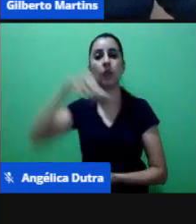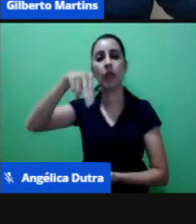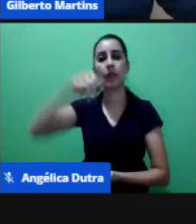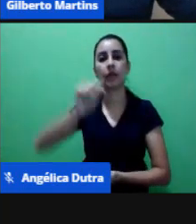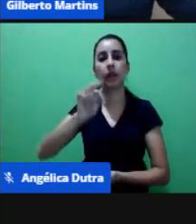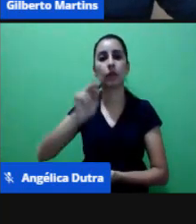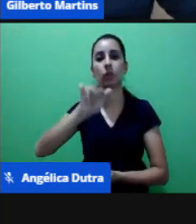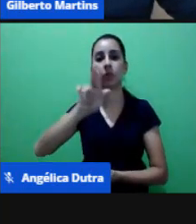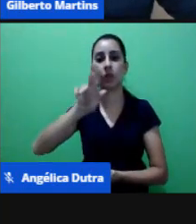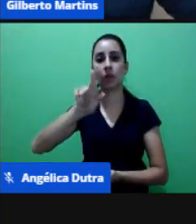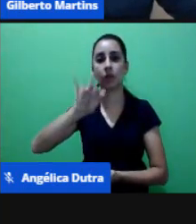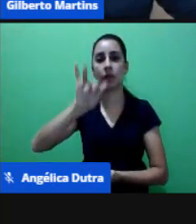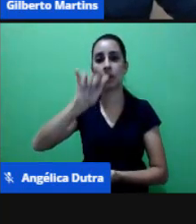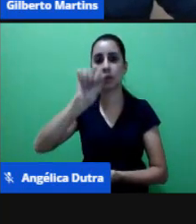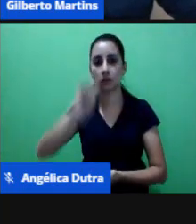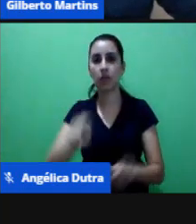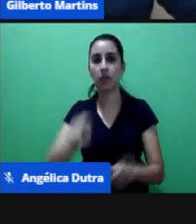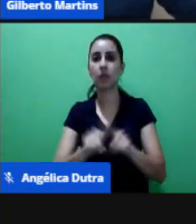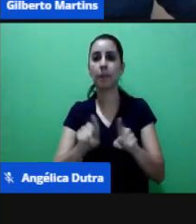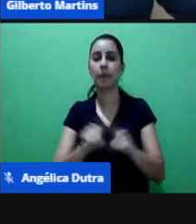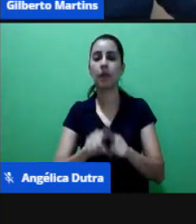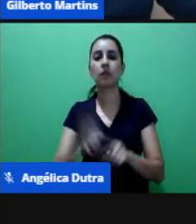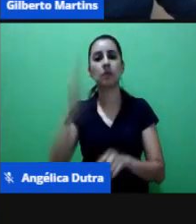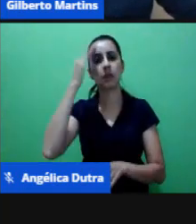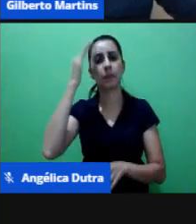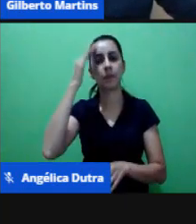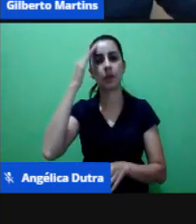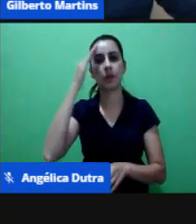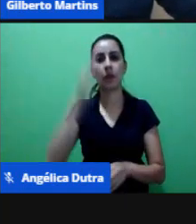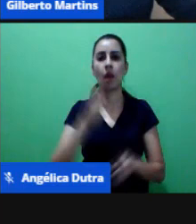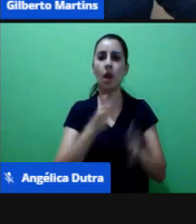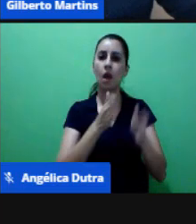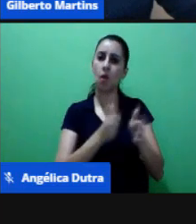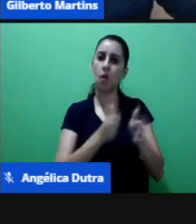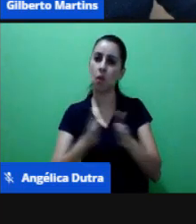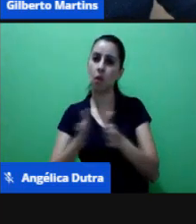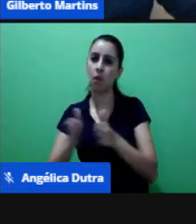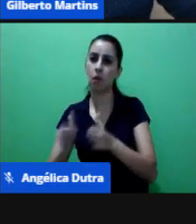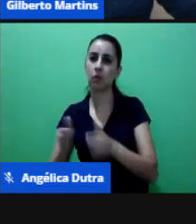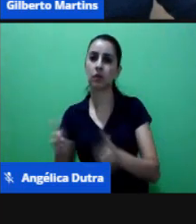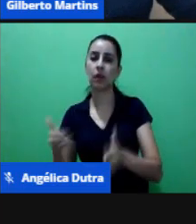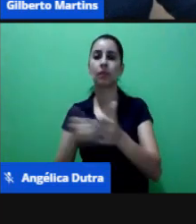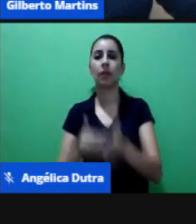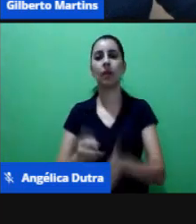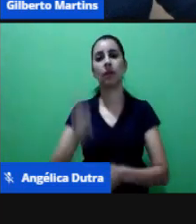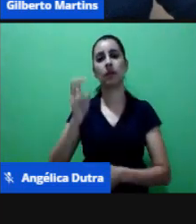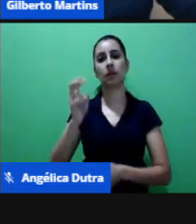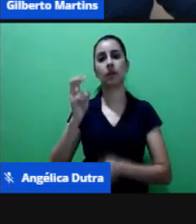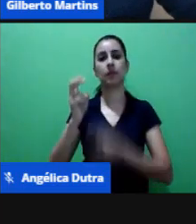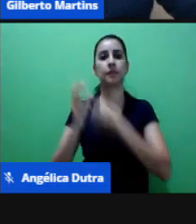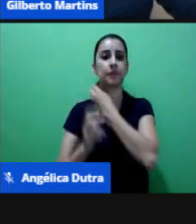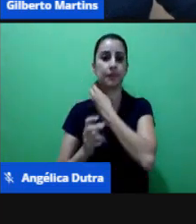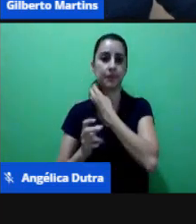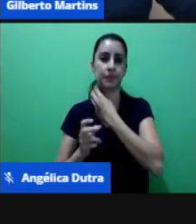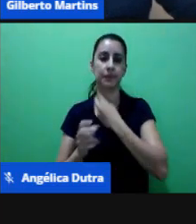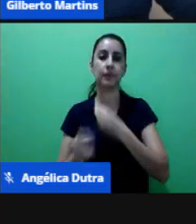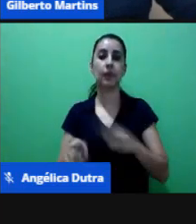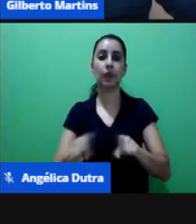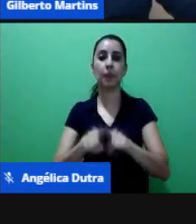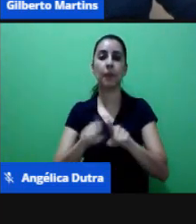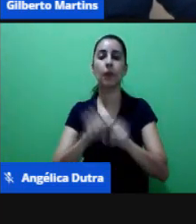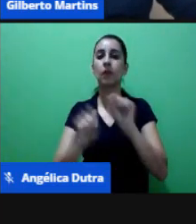bem como a questão das ordens, se dando, por exemplo, até a quinta ordem. O segundo item, dentro